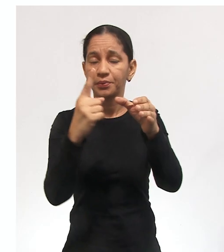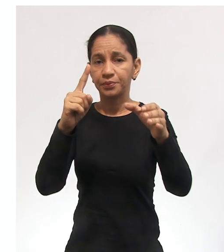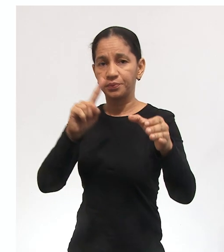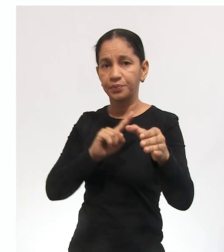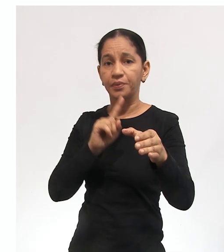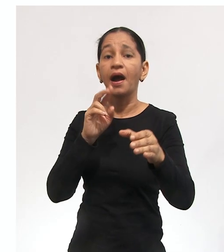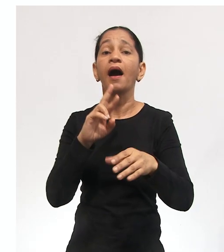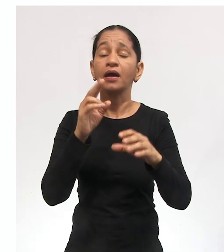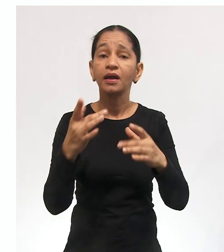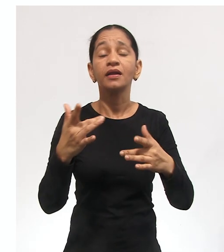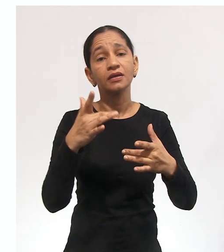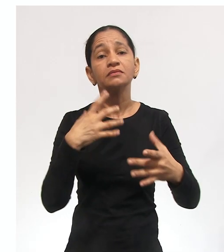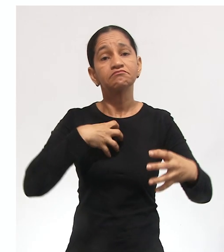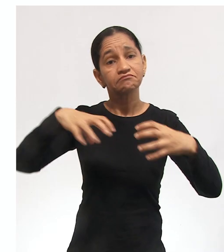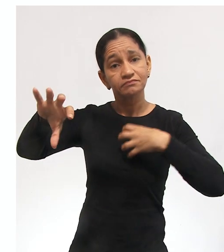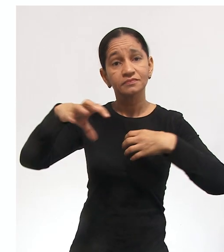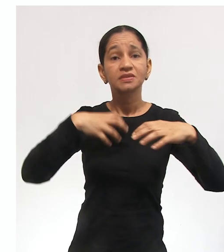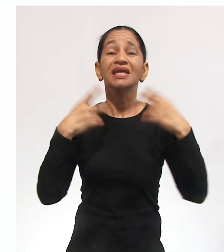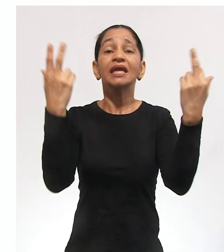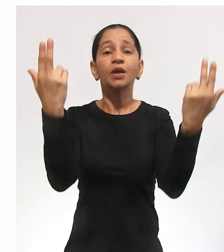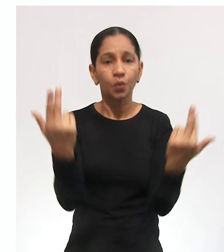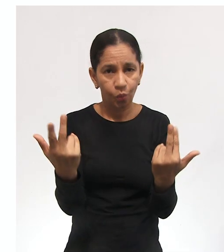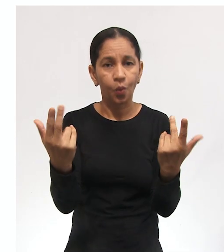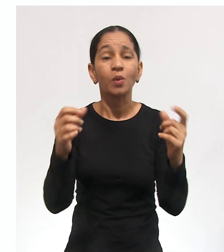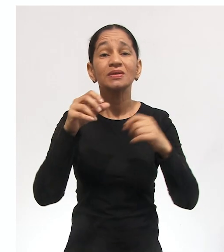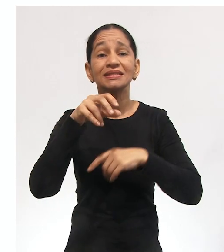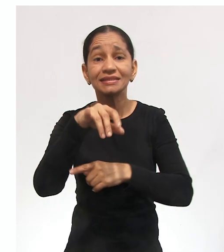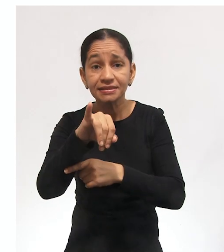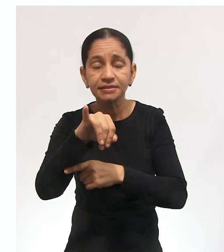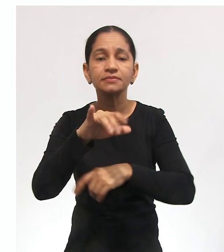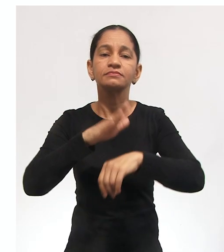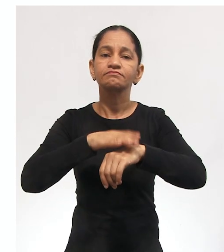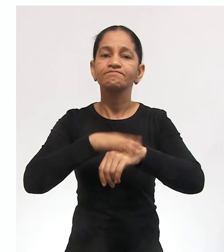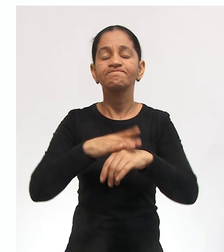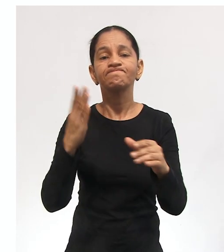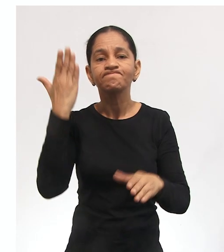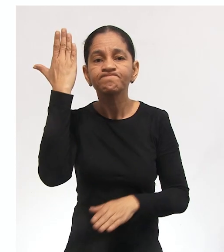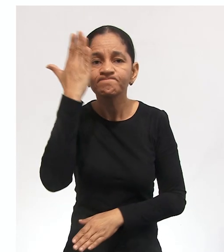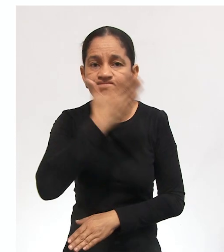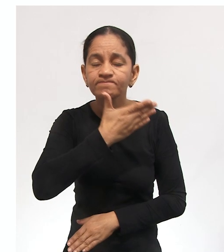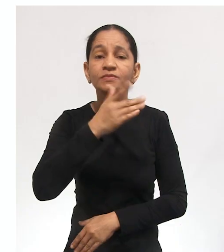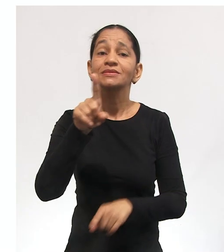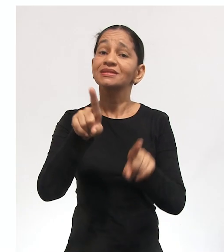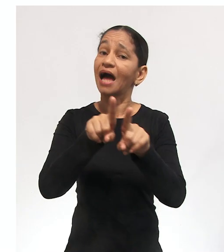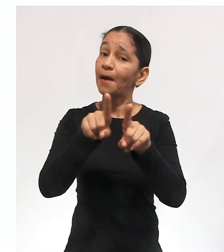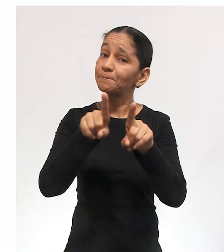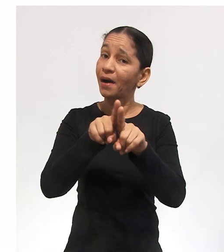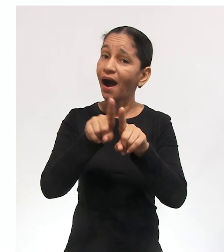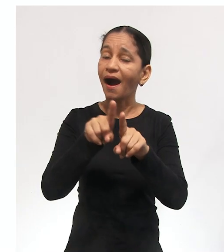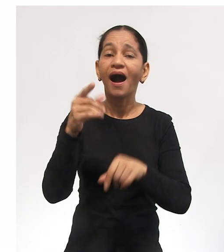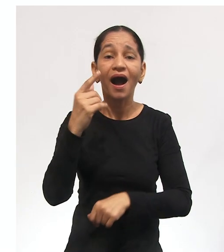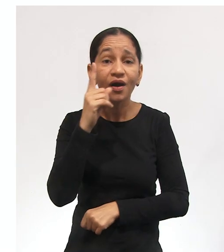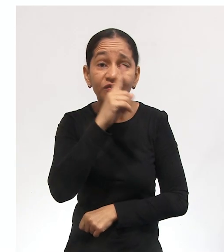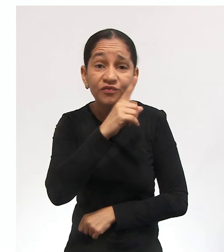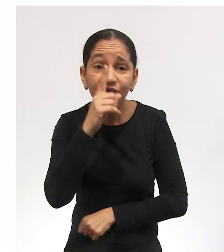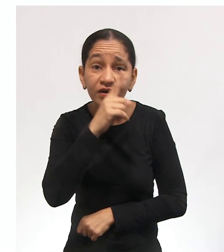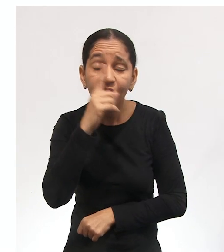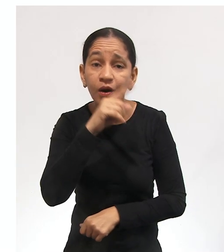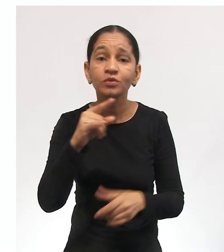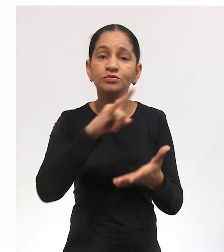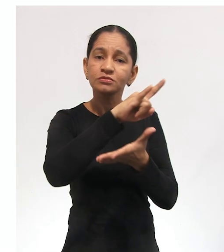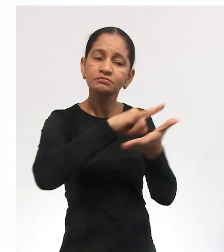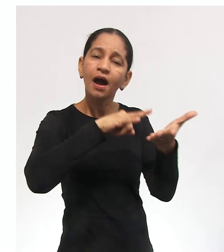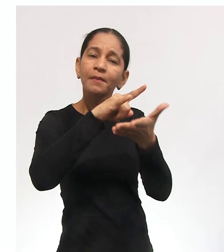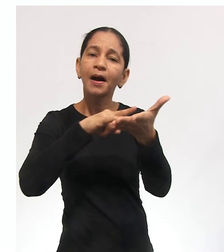retirante responde solidariamente com os demais sócios quando ficar comprovada a fraude na